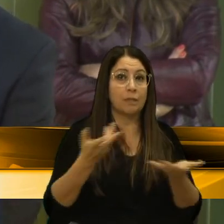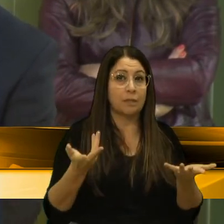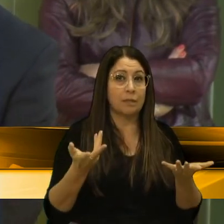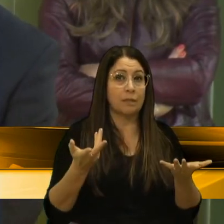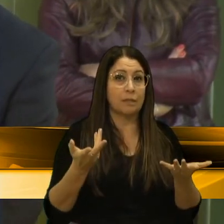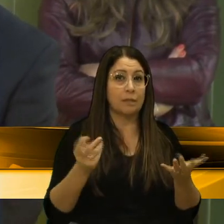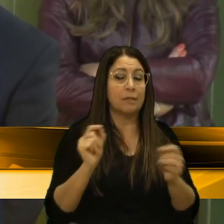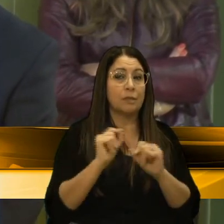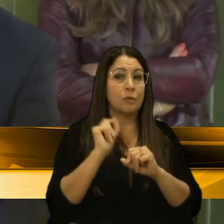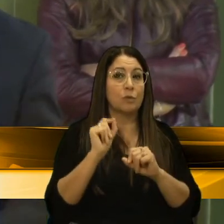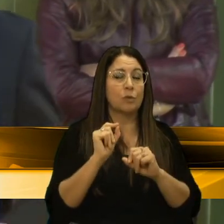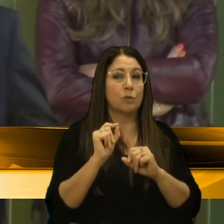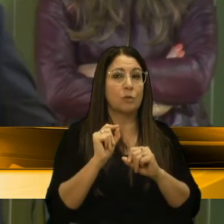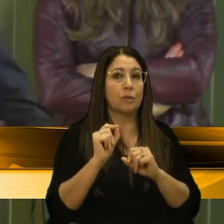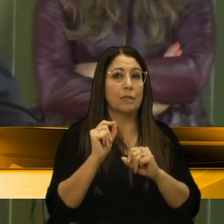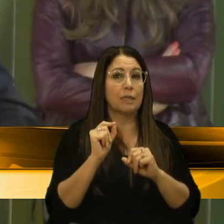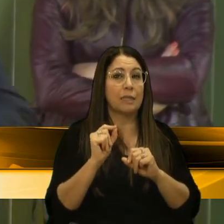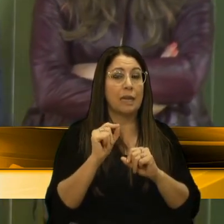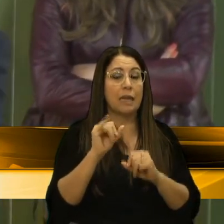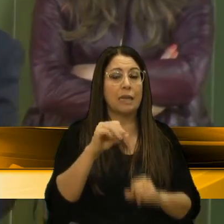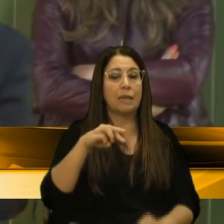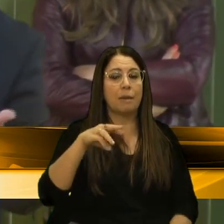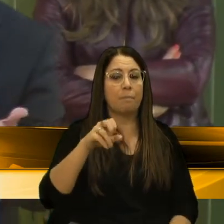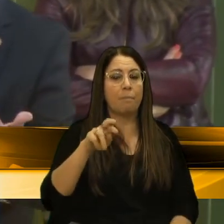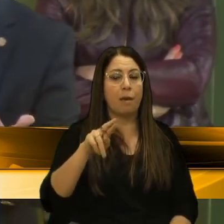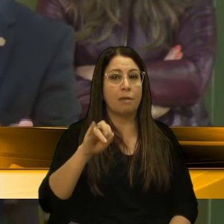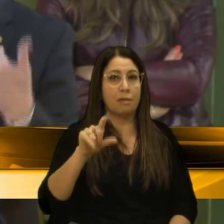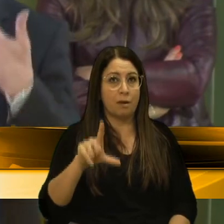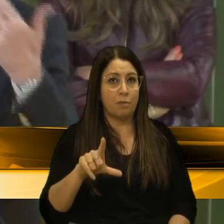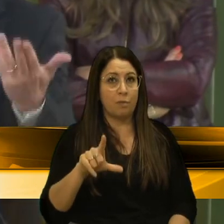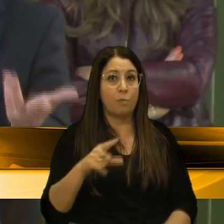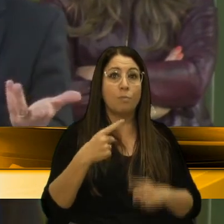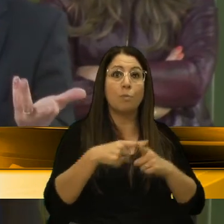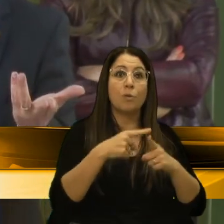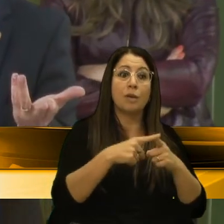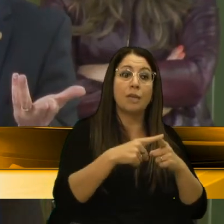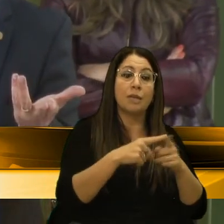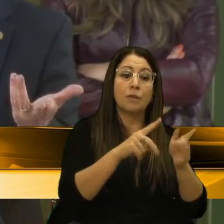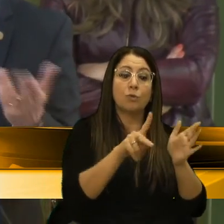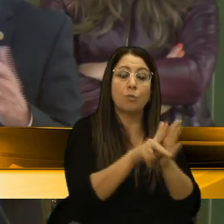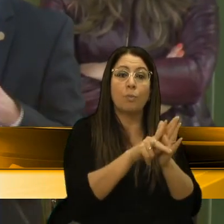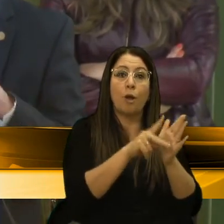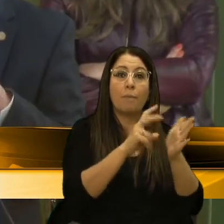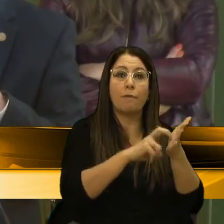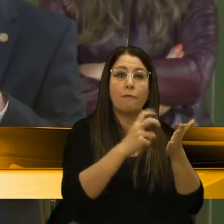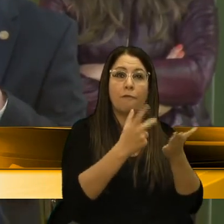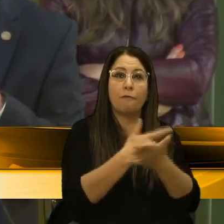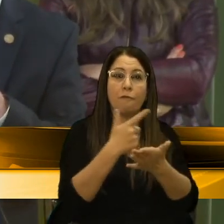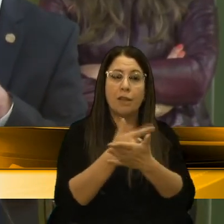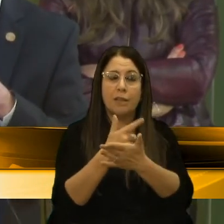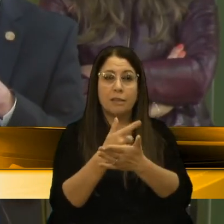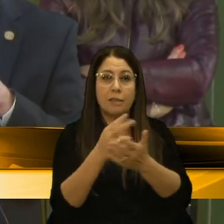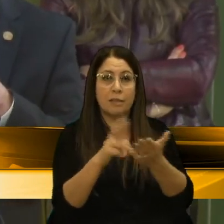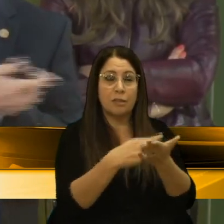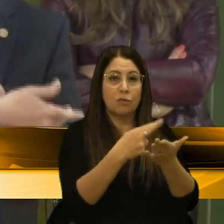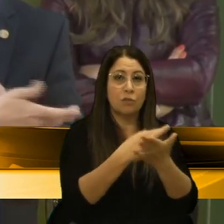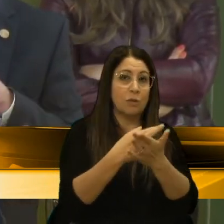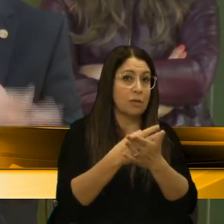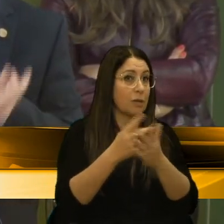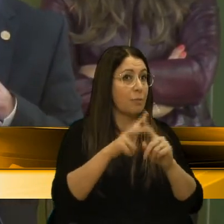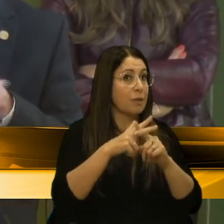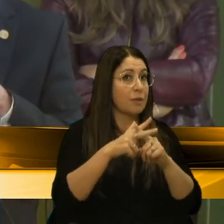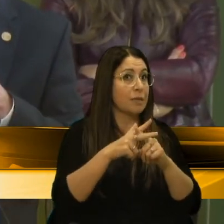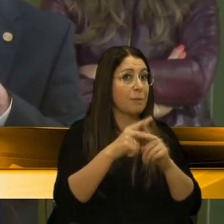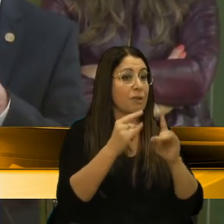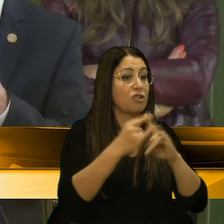dessa questão imaterial. Porque, por exemplo, as bancas, elas não são do município. Não é o município que dá manutenção, uma